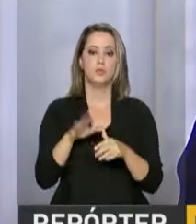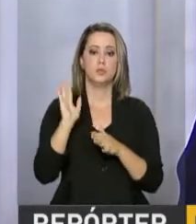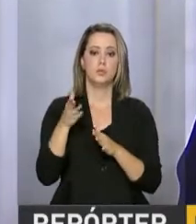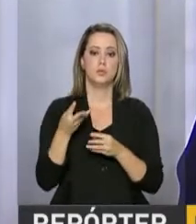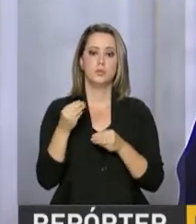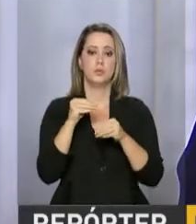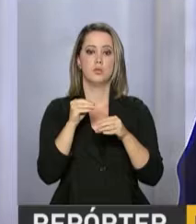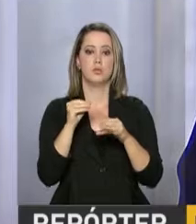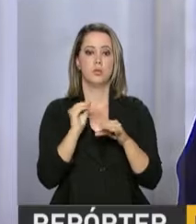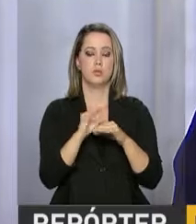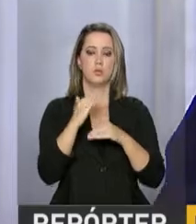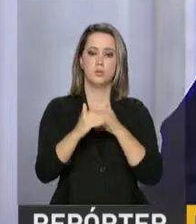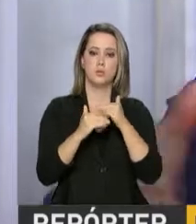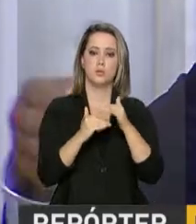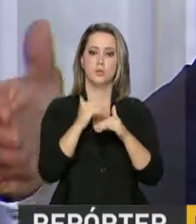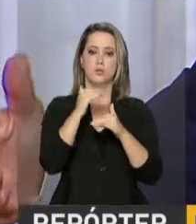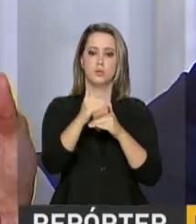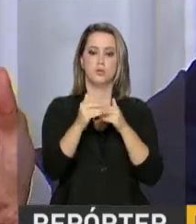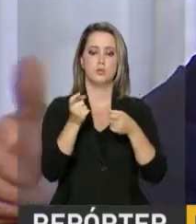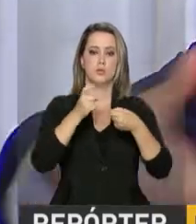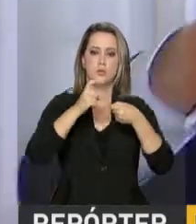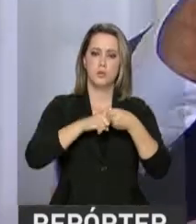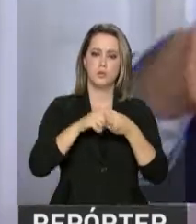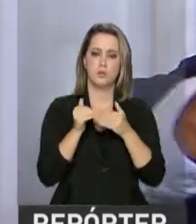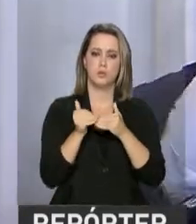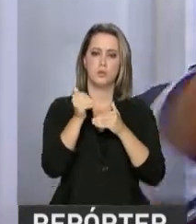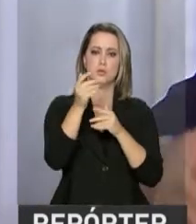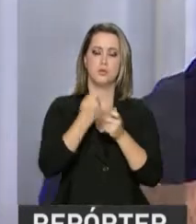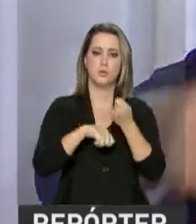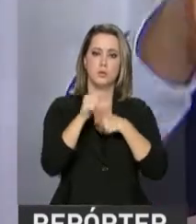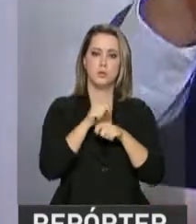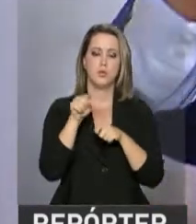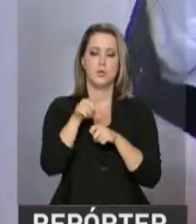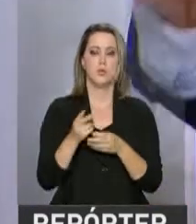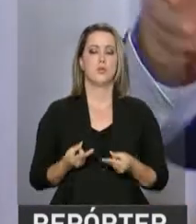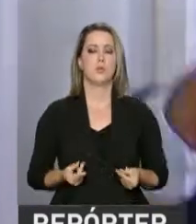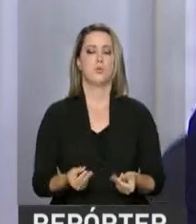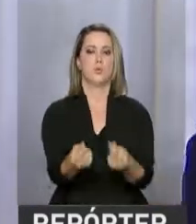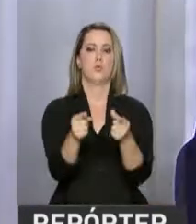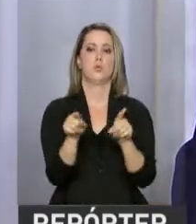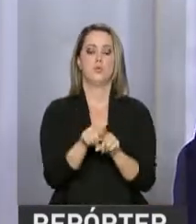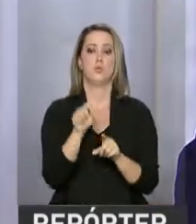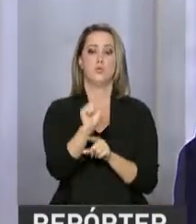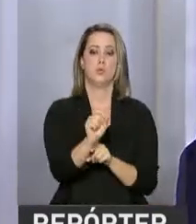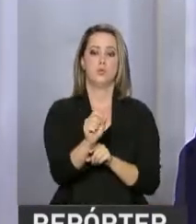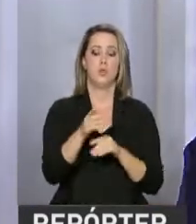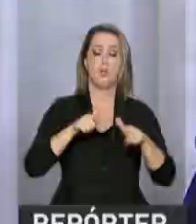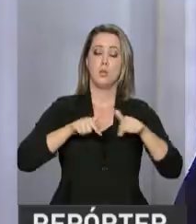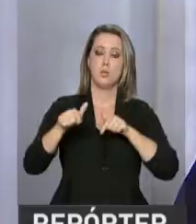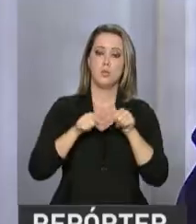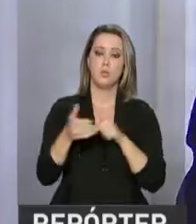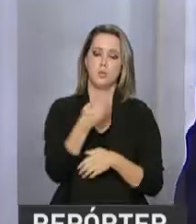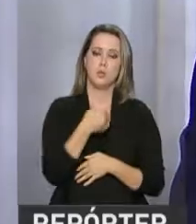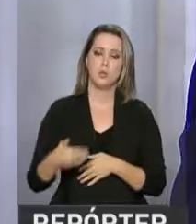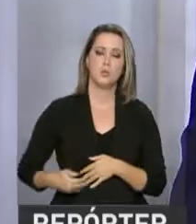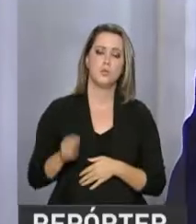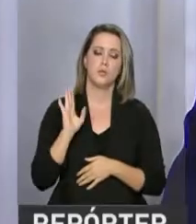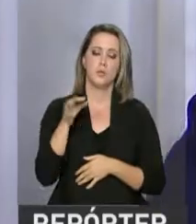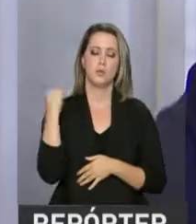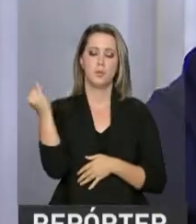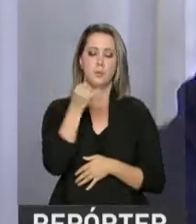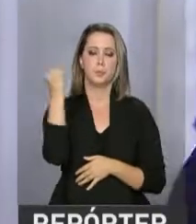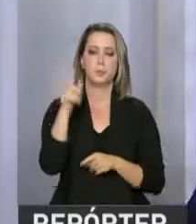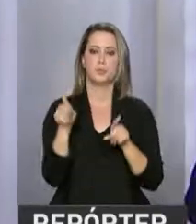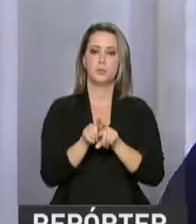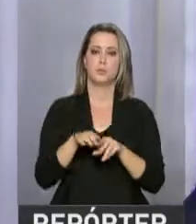em rota de recuperação é esses recursos e acolá mental